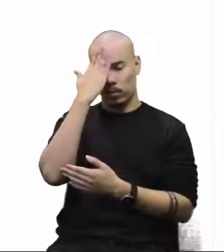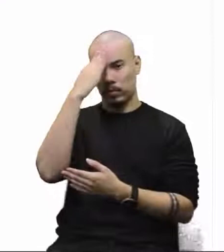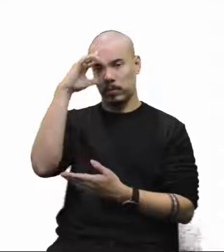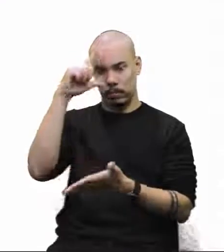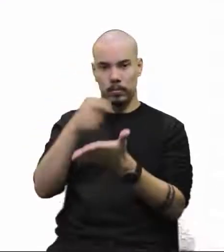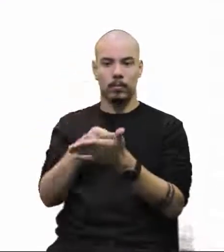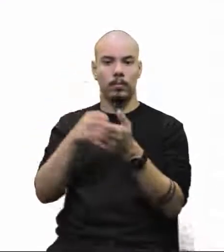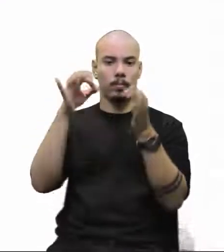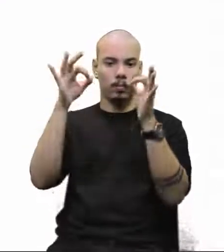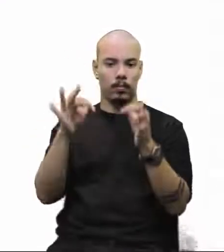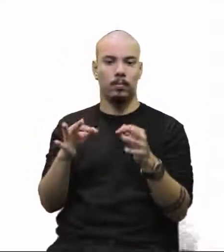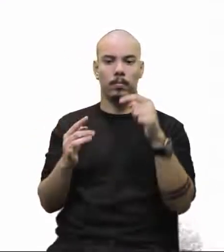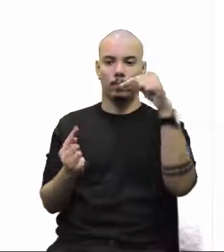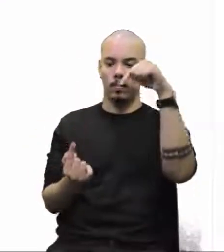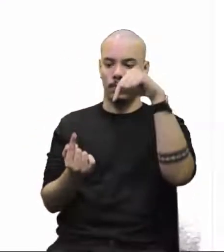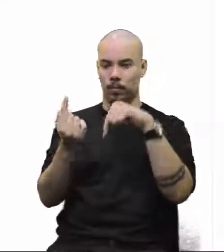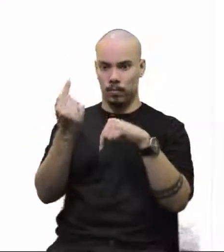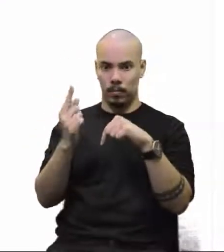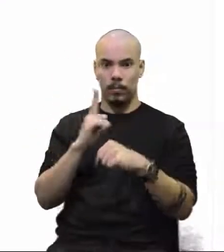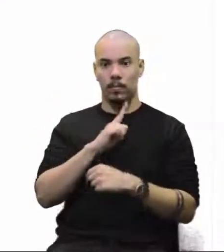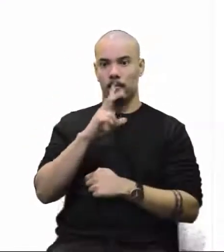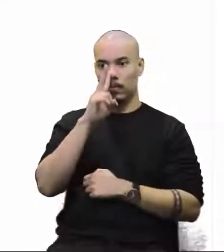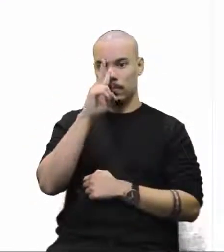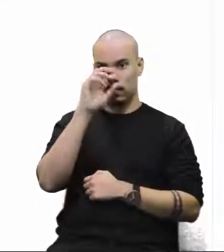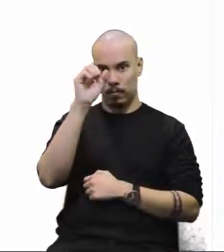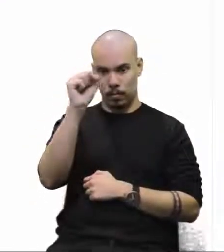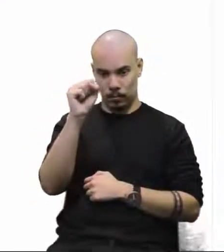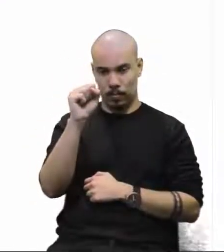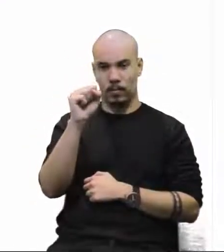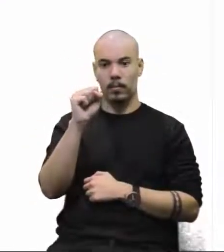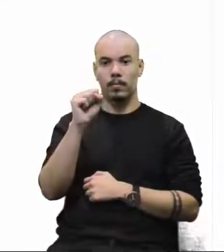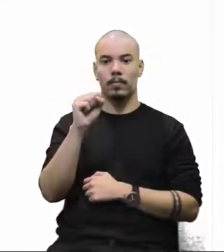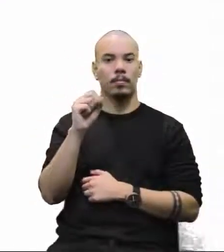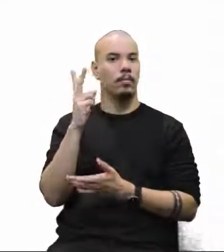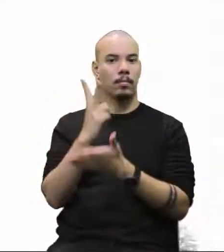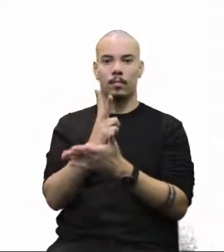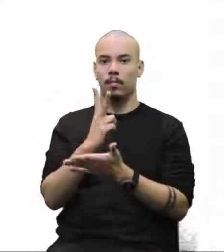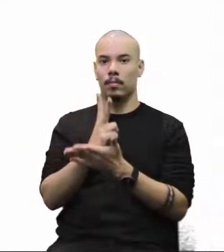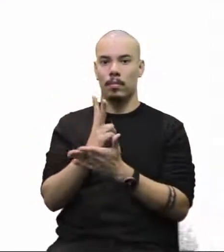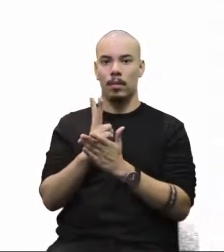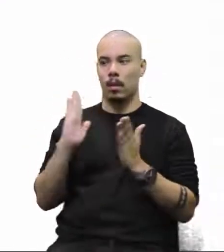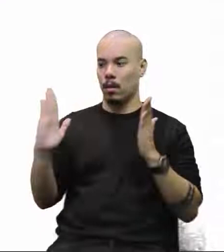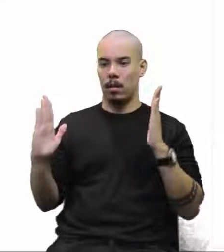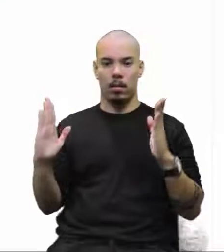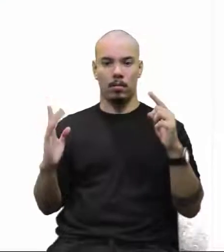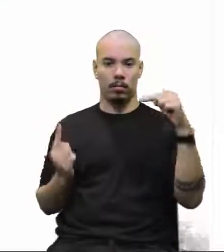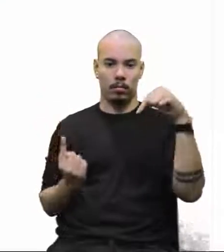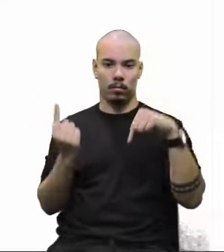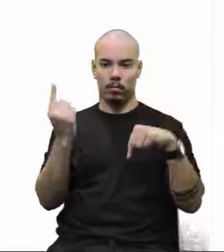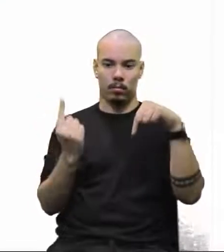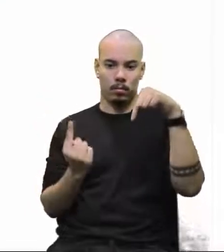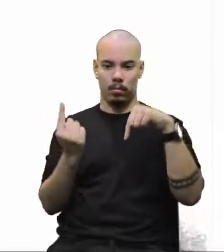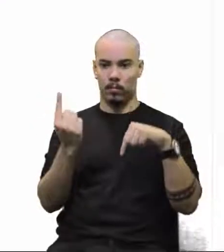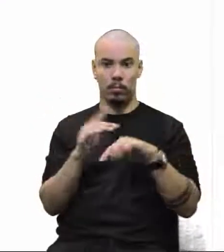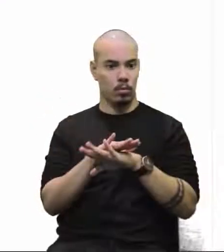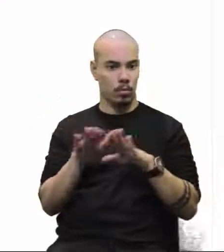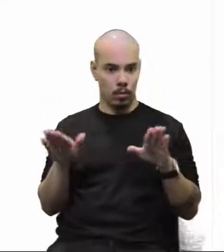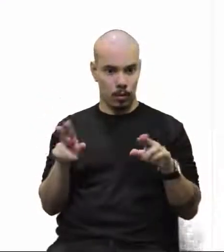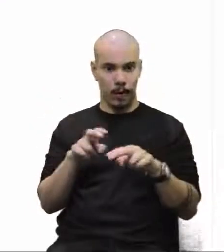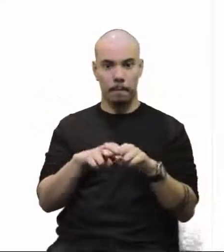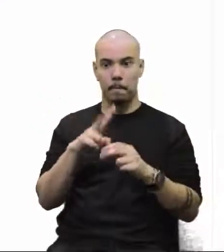vai ter força magnética, vai ser as laterais aqui, né? Então, força